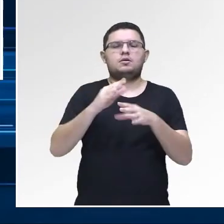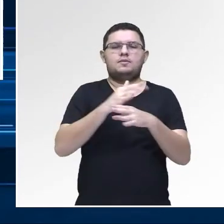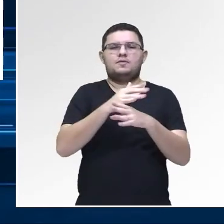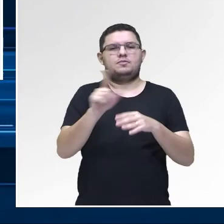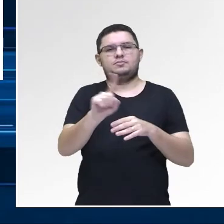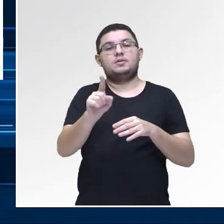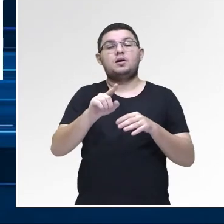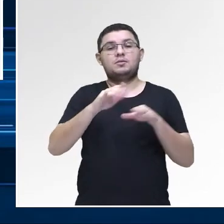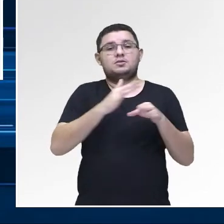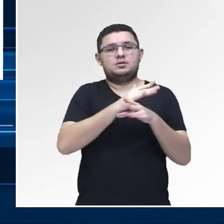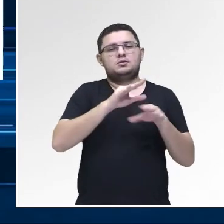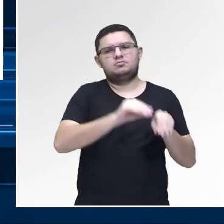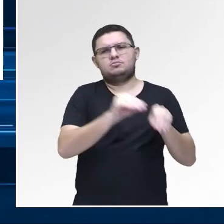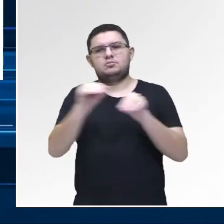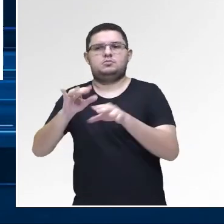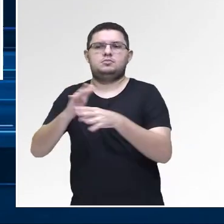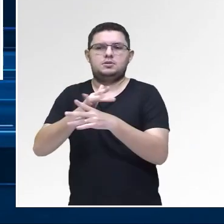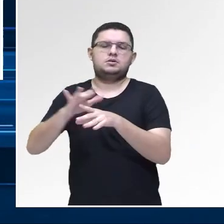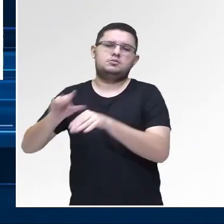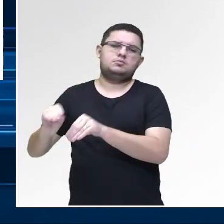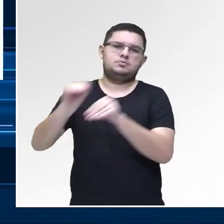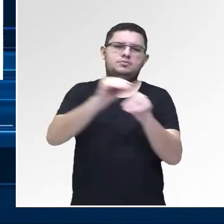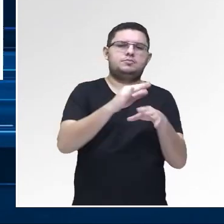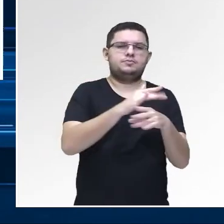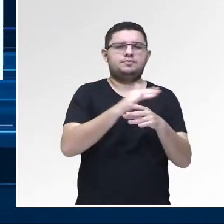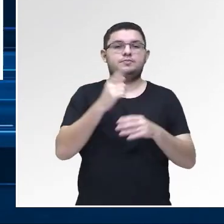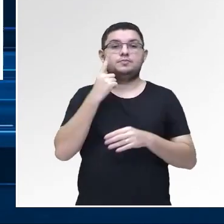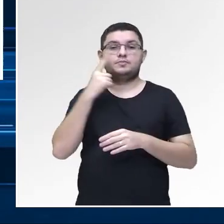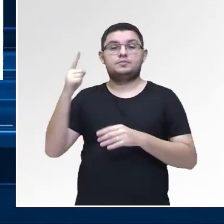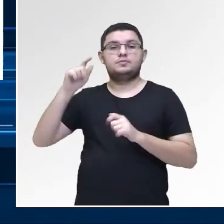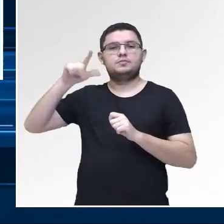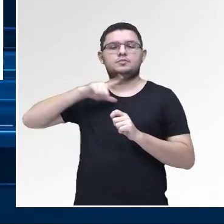vamos observar aqui uma rápida animação.